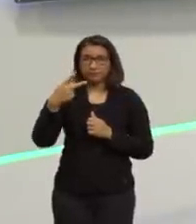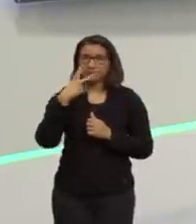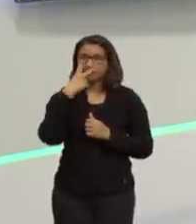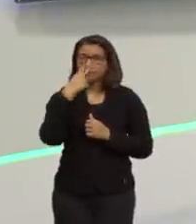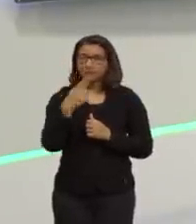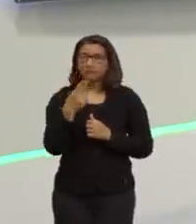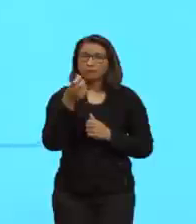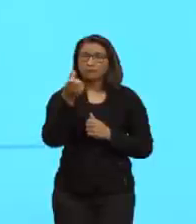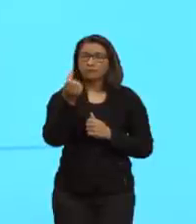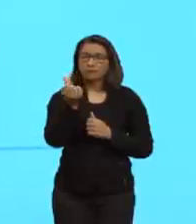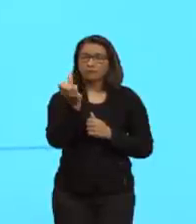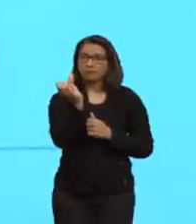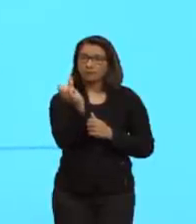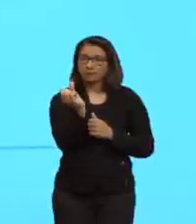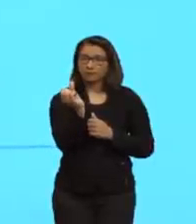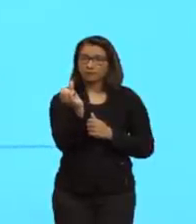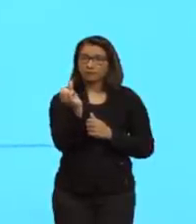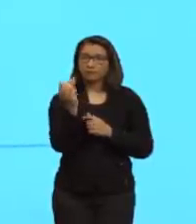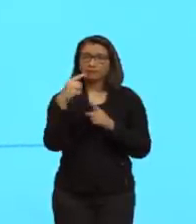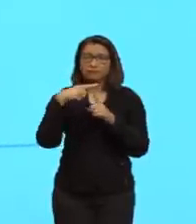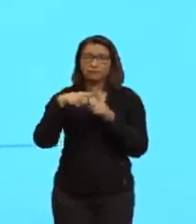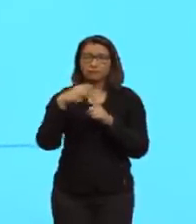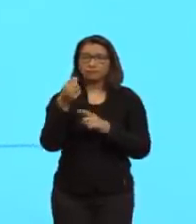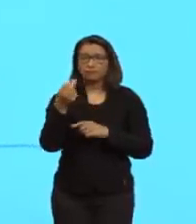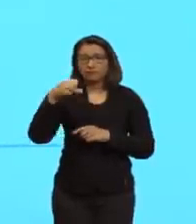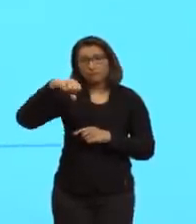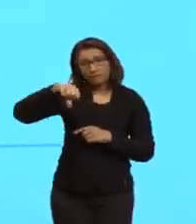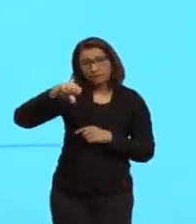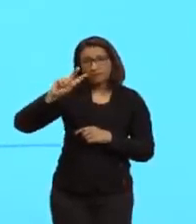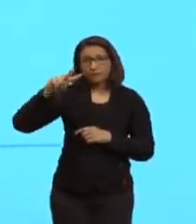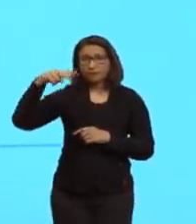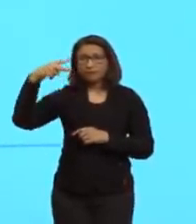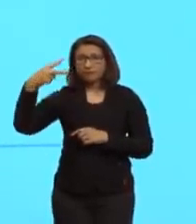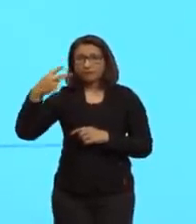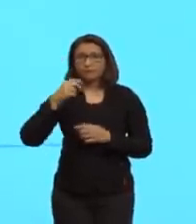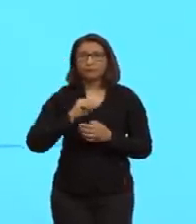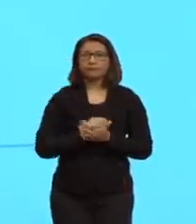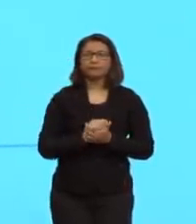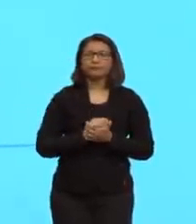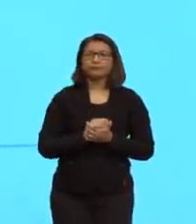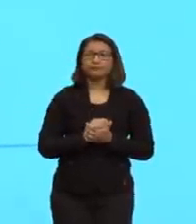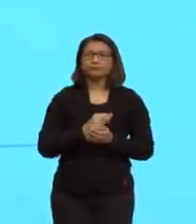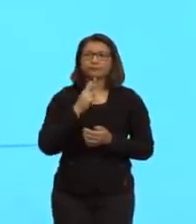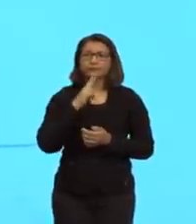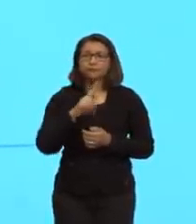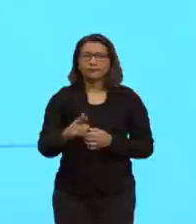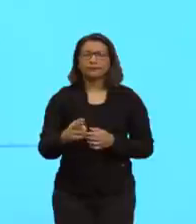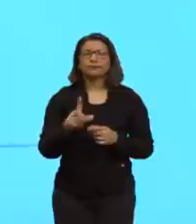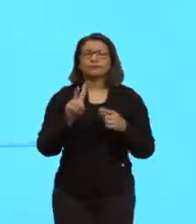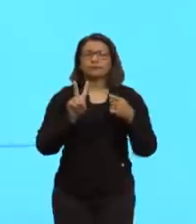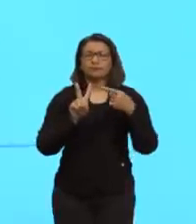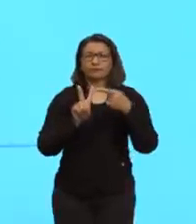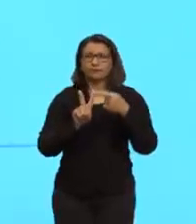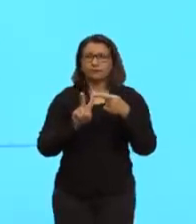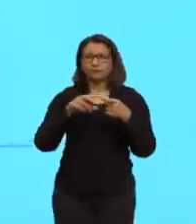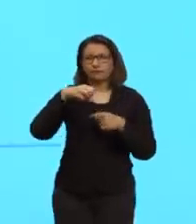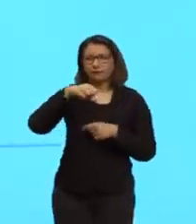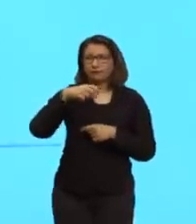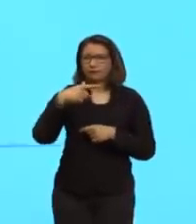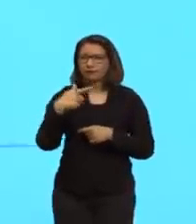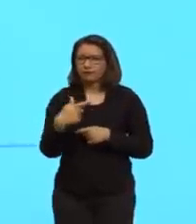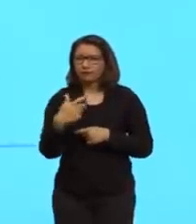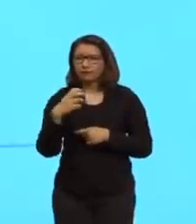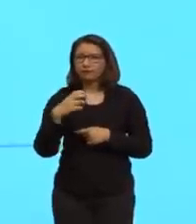81. Porque 4 ao quadrado, 16, 9 ao quadrado, 81. E aí eu tenho a raiz de 97. Como eu